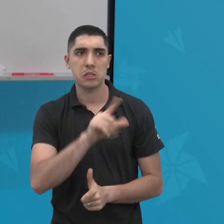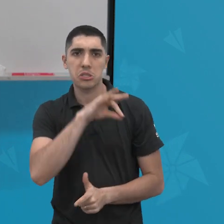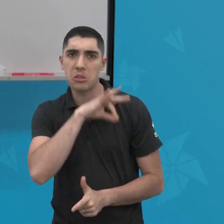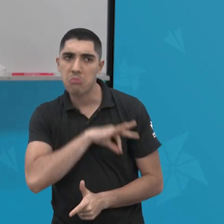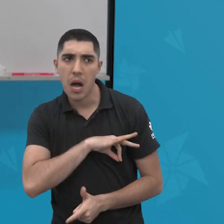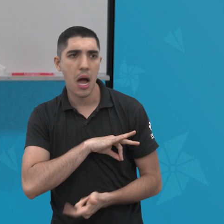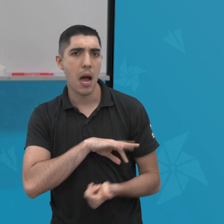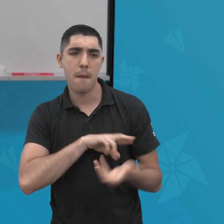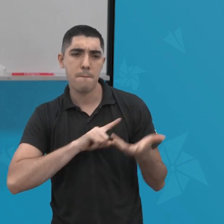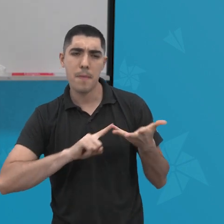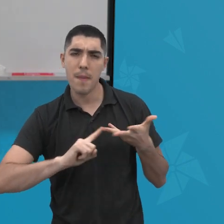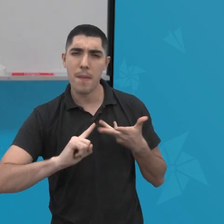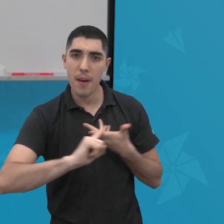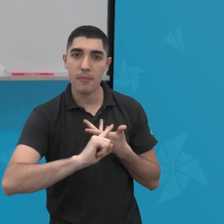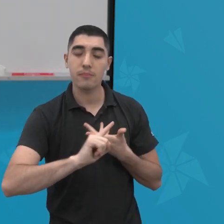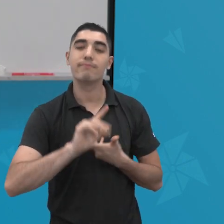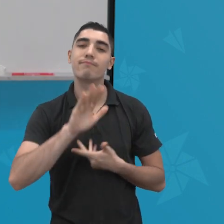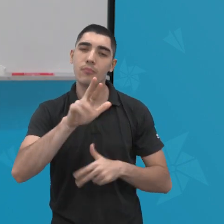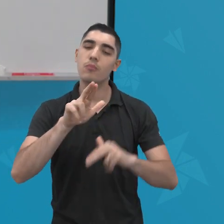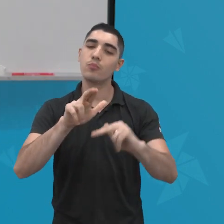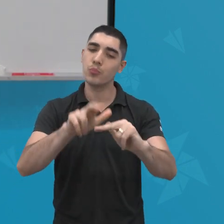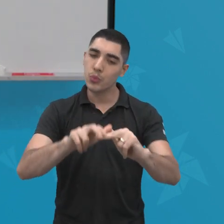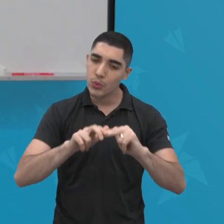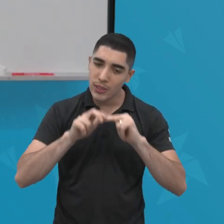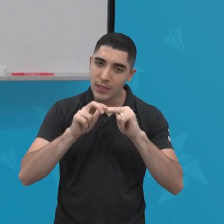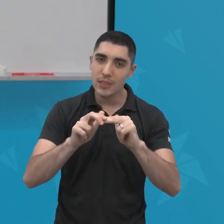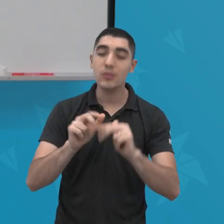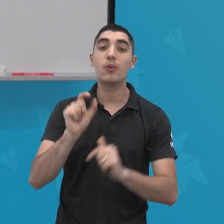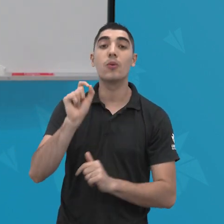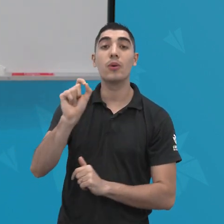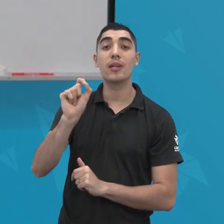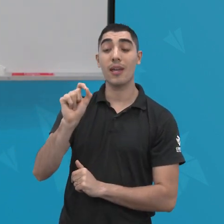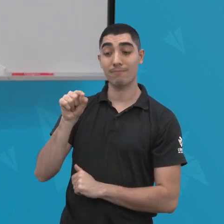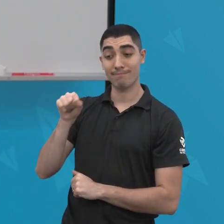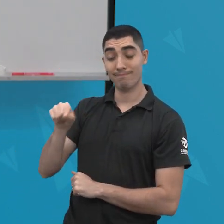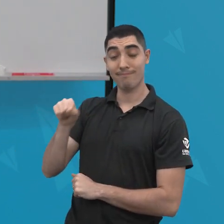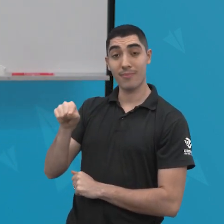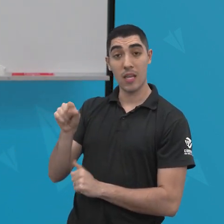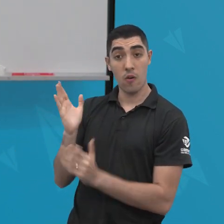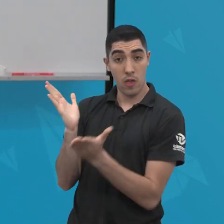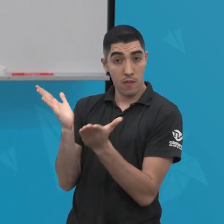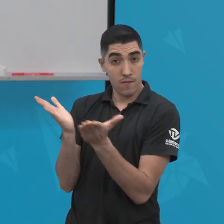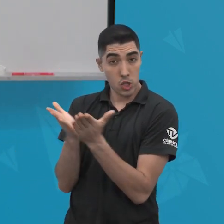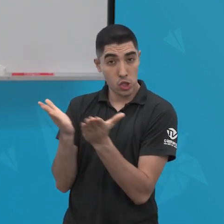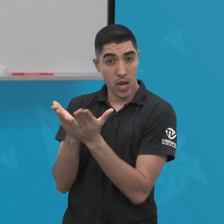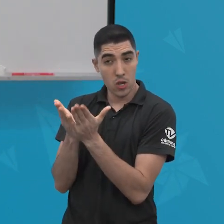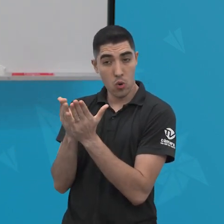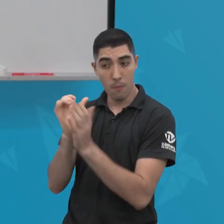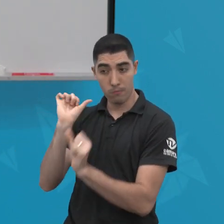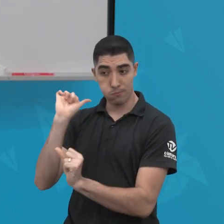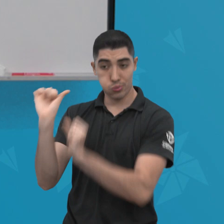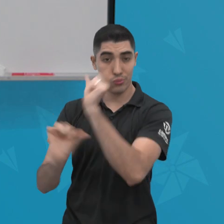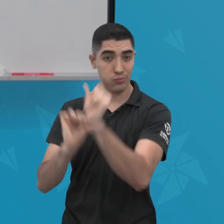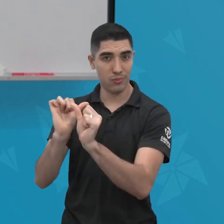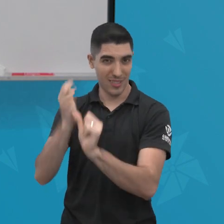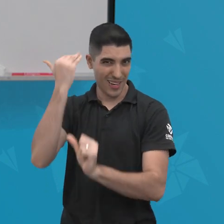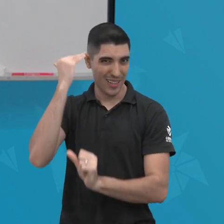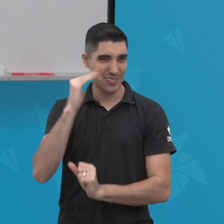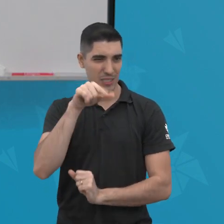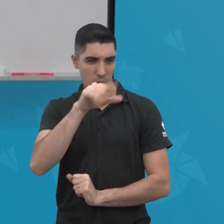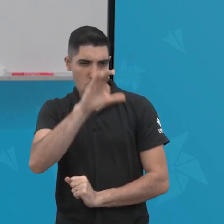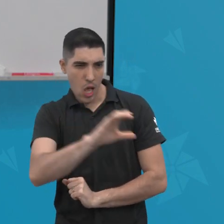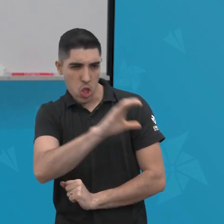que começou a se desenvolver a partir dos momentos da Reforma Protestante na